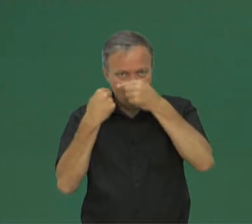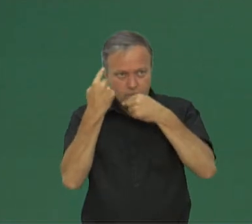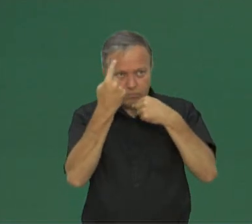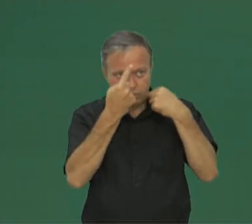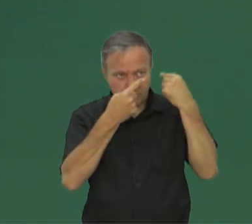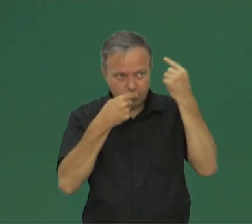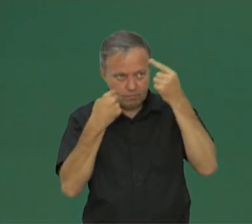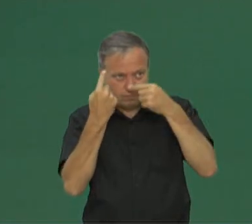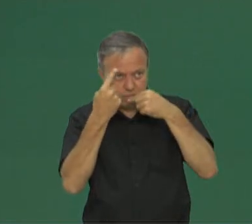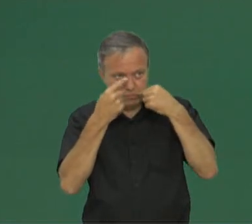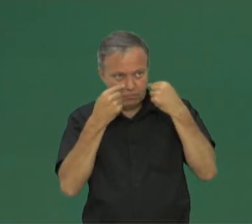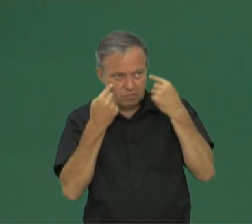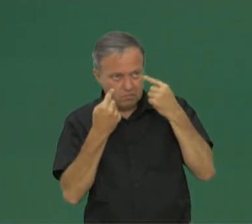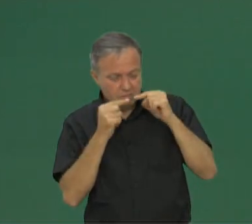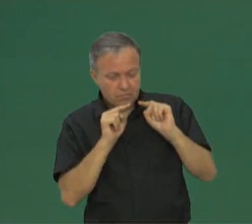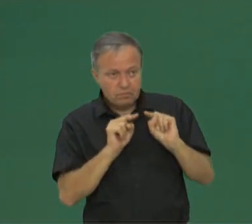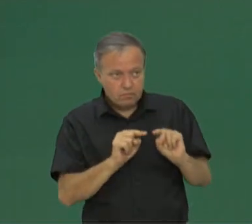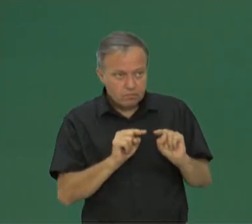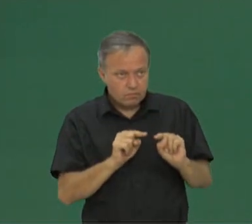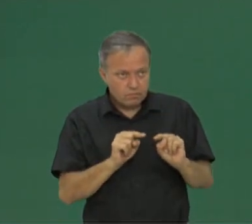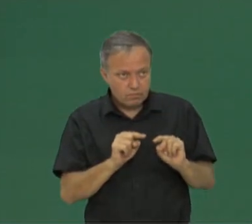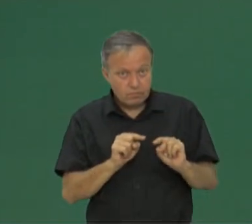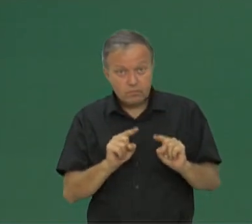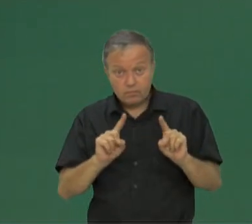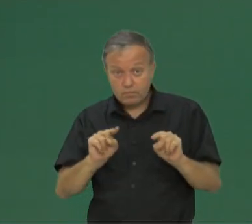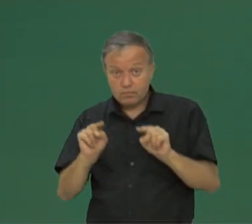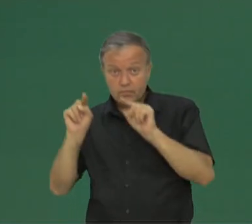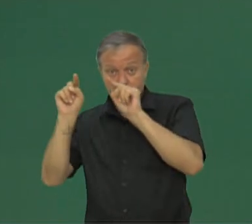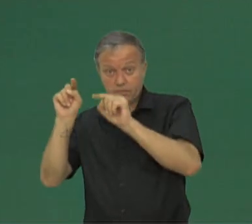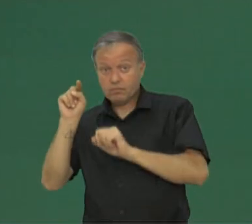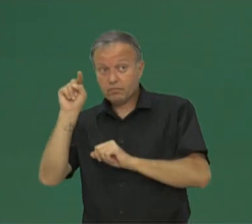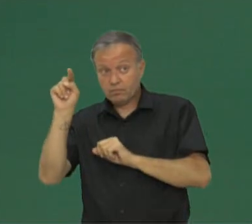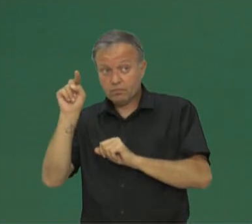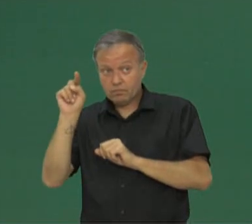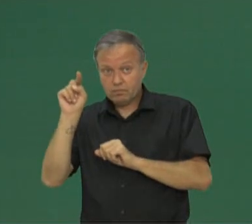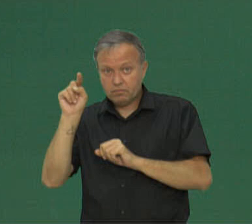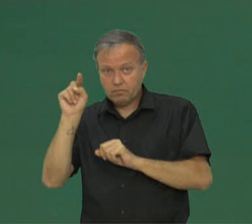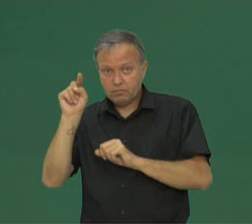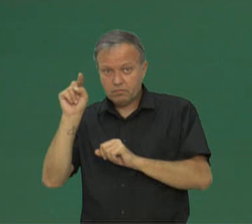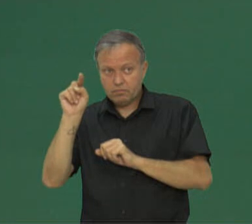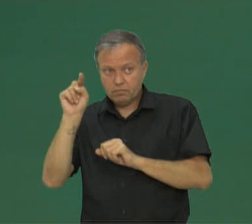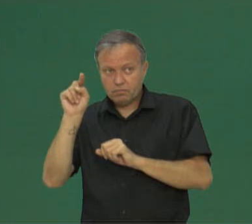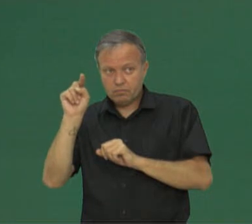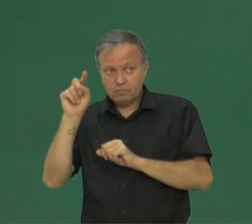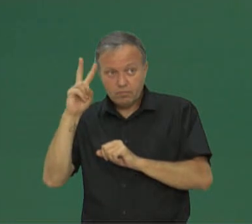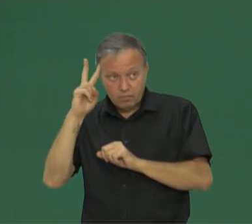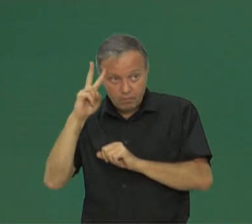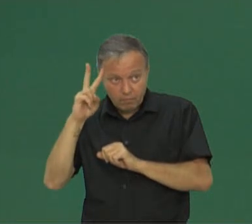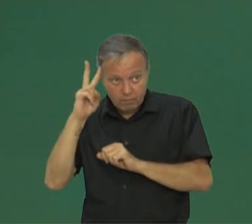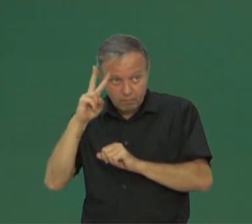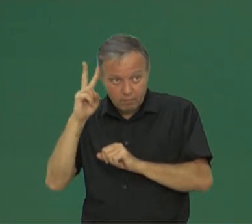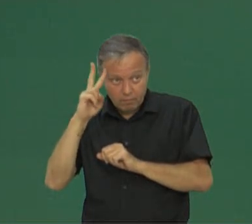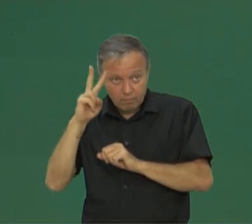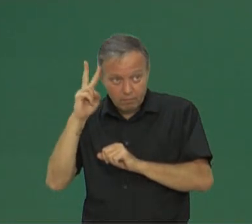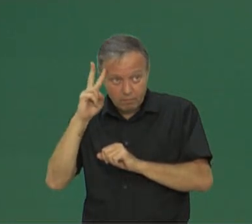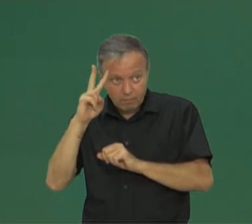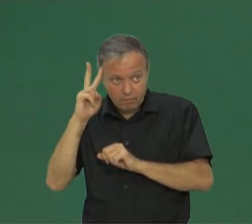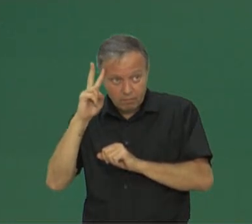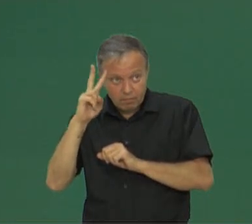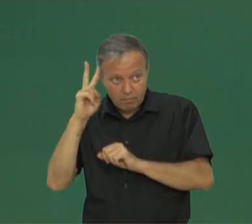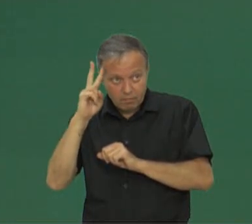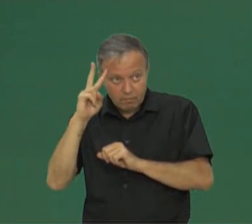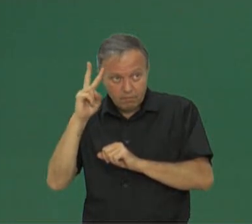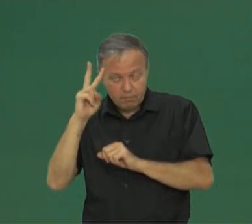certo? E ao lado também um rosto, né? Vamos ver se vocês reconhecem esse rosto. Acho que os dois até